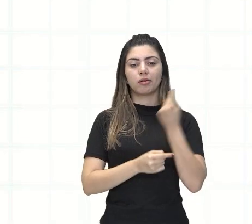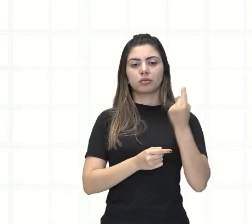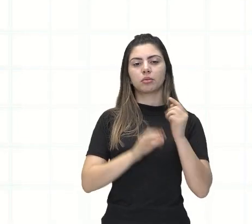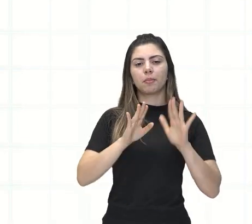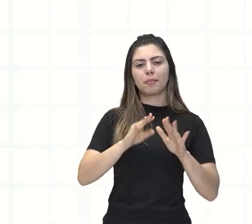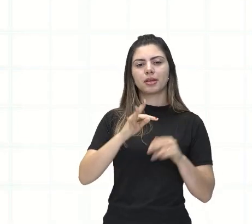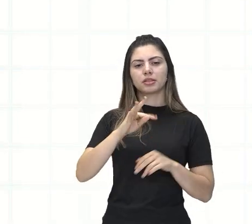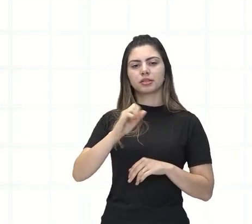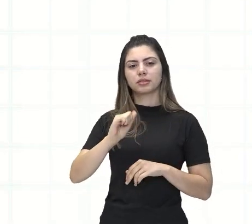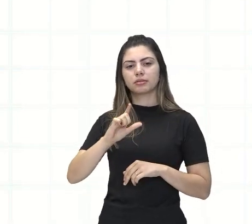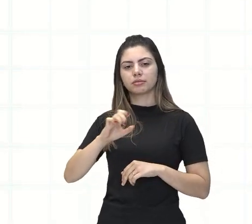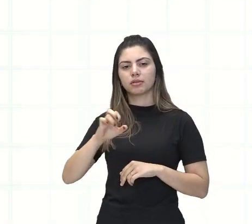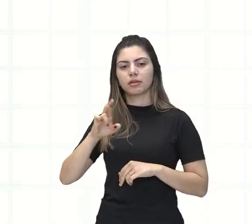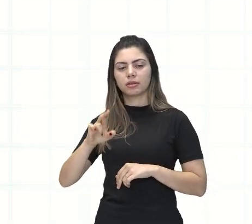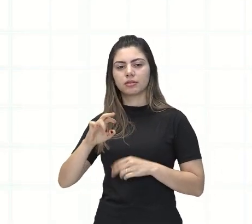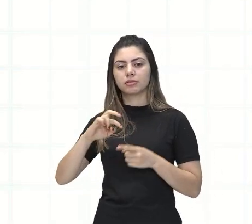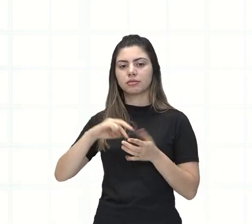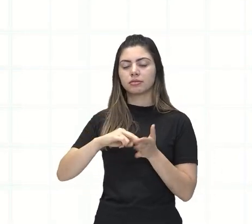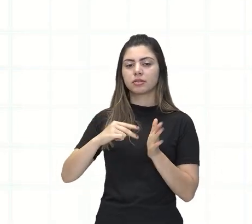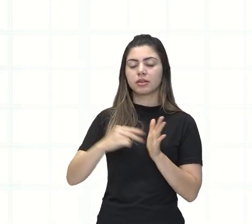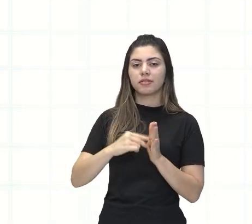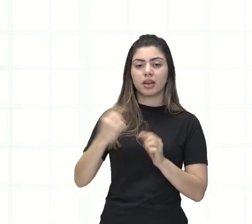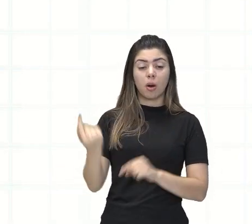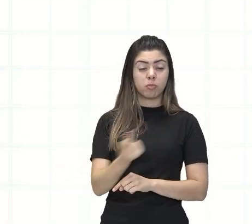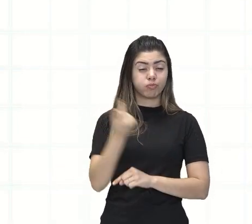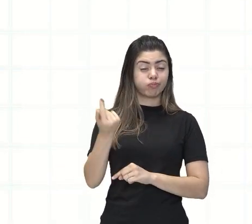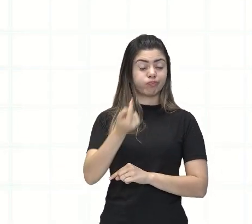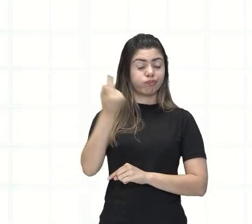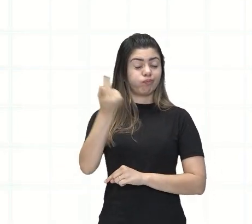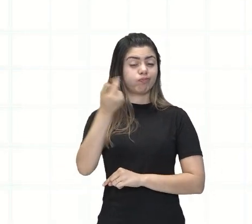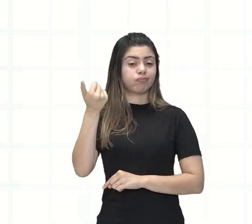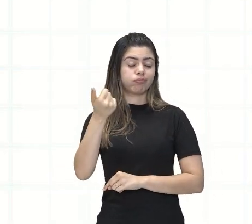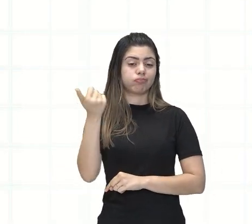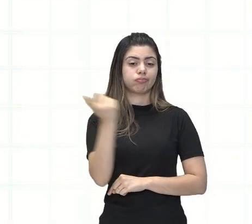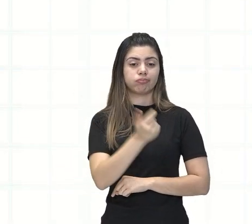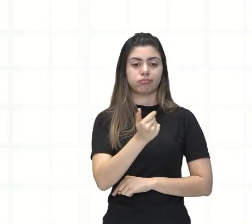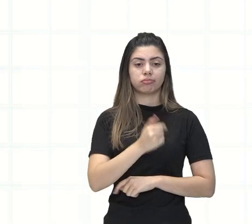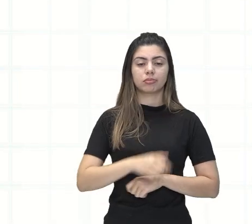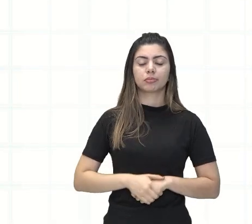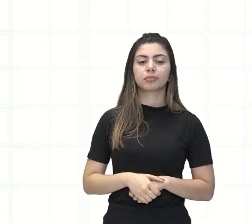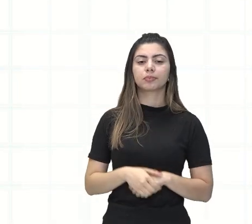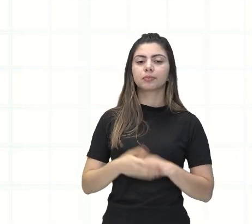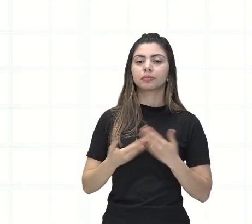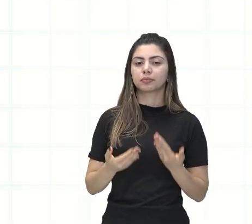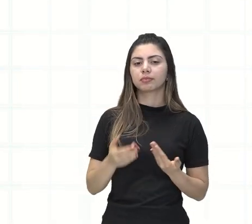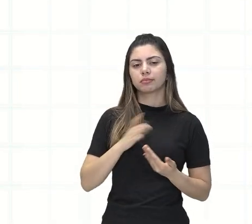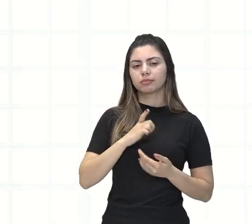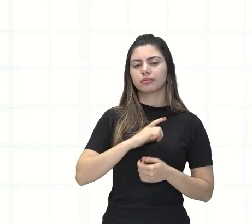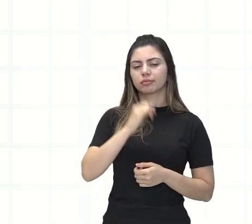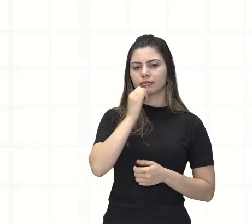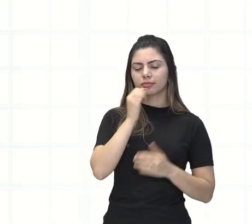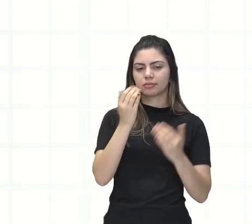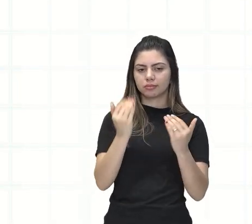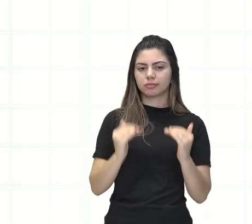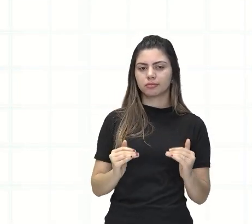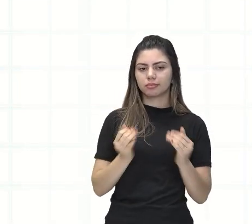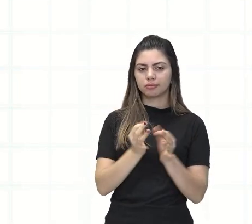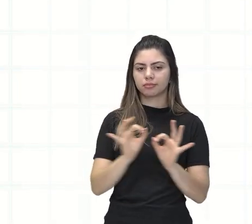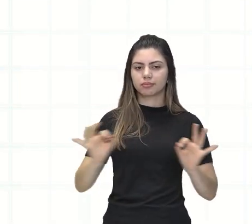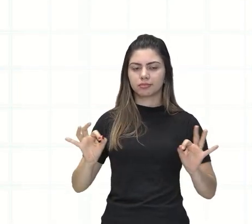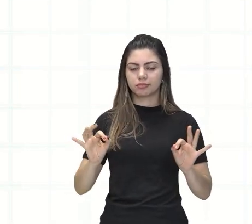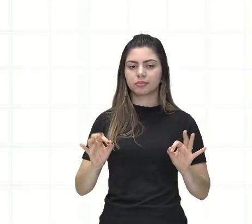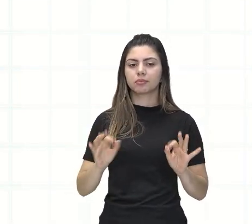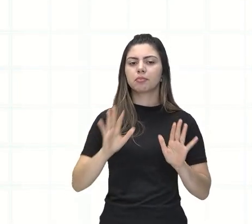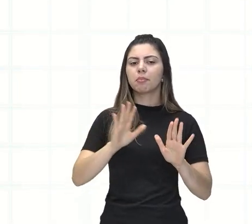alto. My sister is taller than me. Então, temos outros exemplos aqui, por exemplo, short.